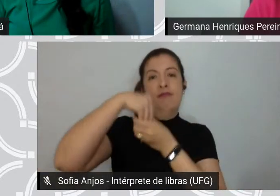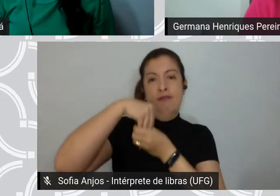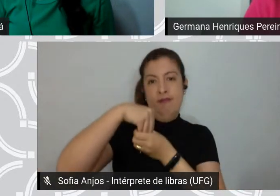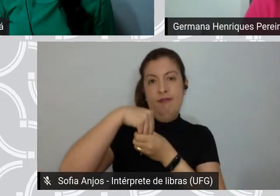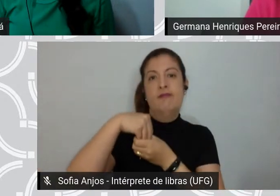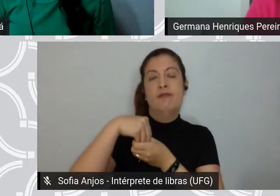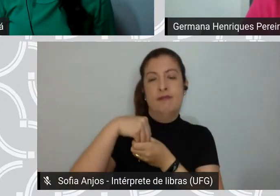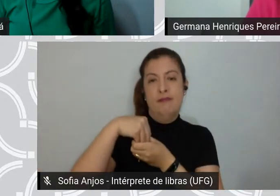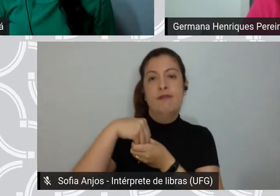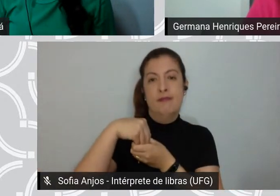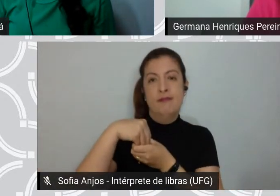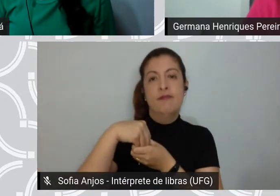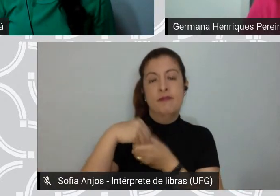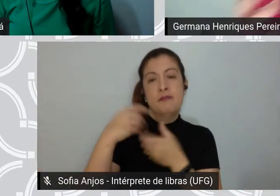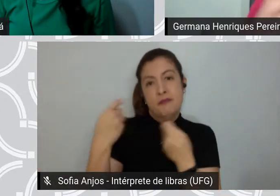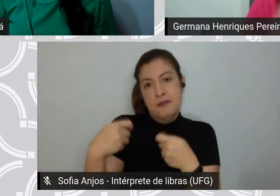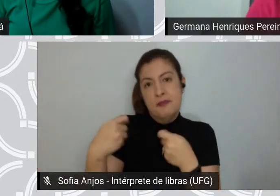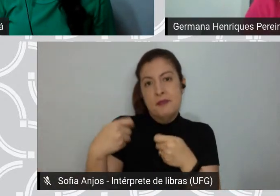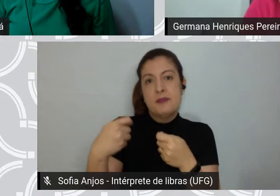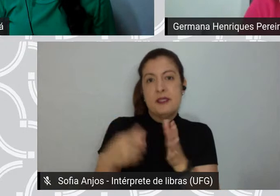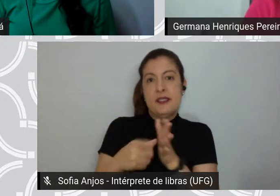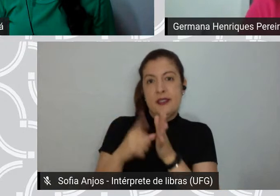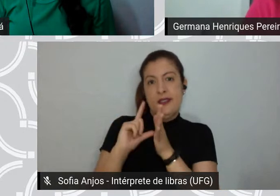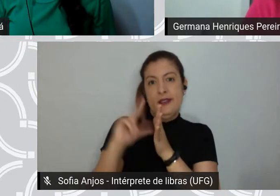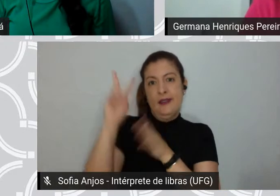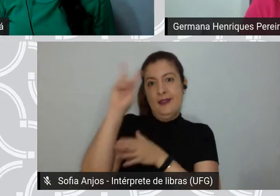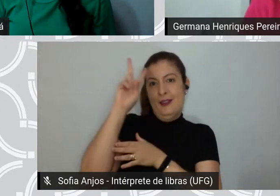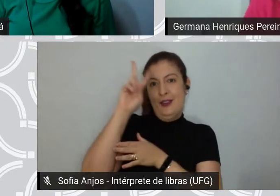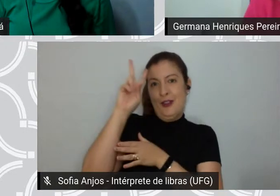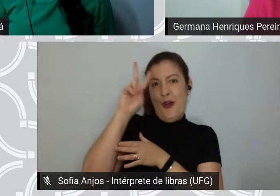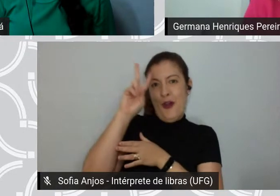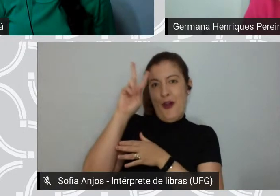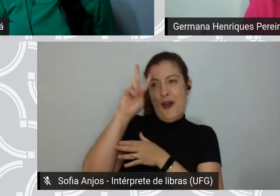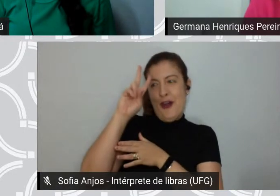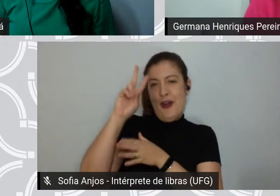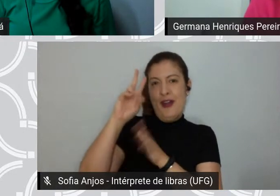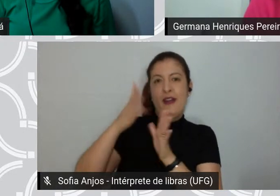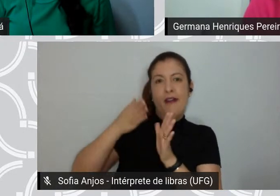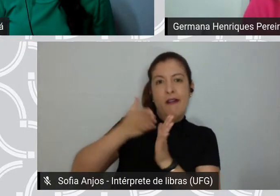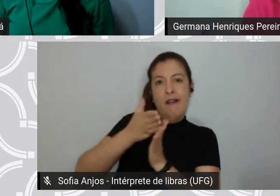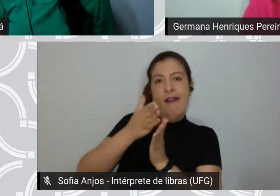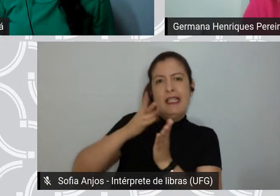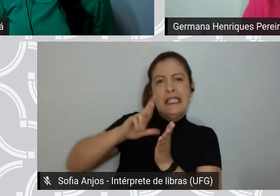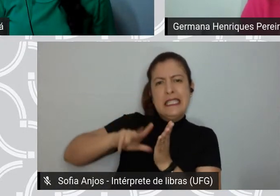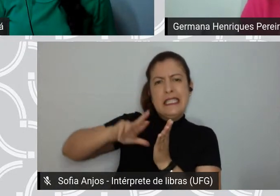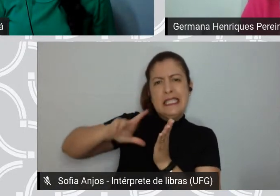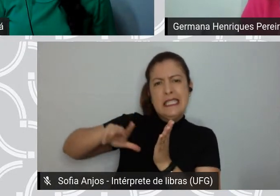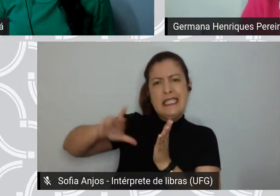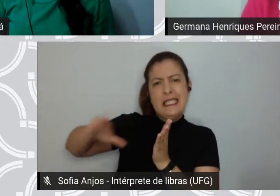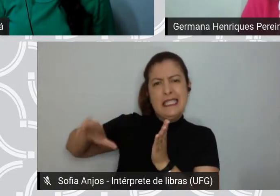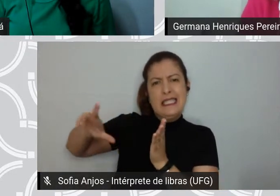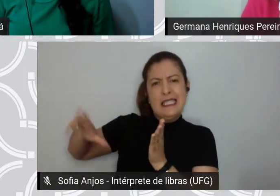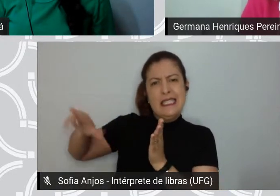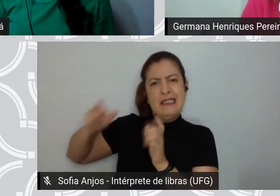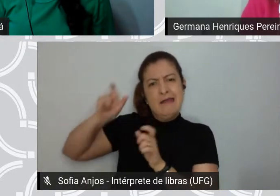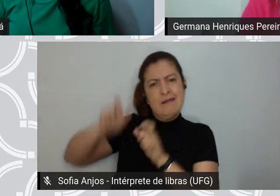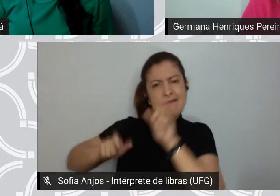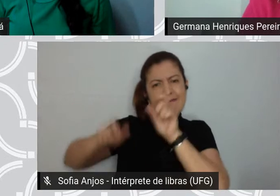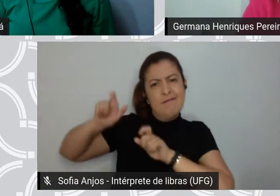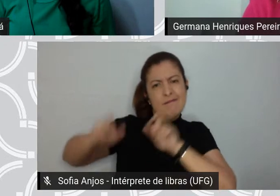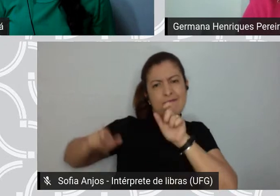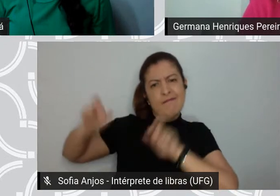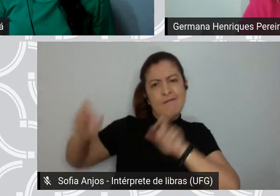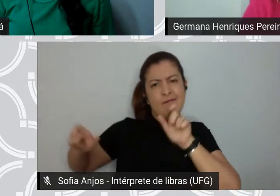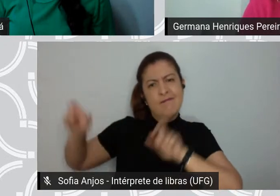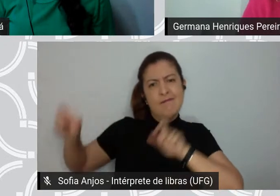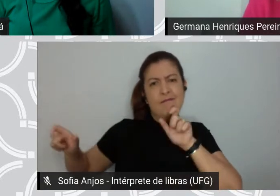da visada histórica, né? Deixando entrar aí os vários sujeitos. Eu acho que basta a gente perceber um pouquinho a partir dos próprios